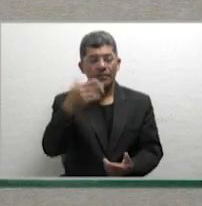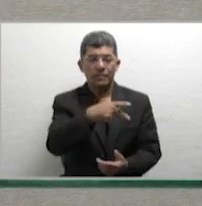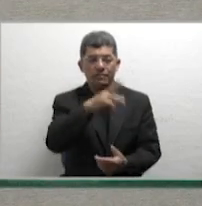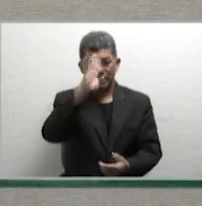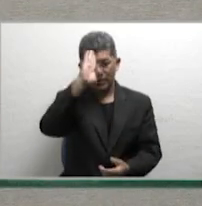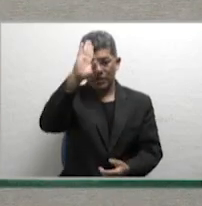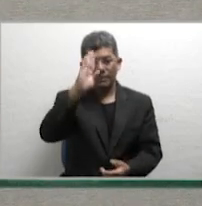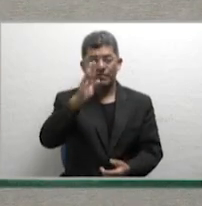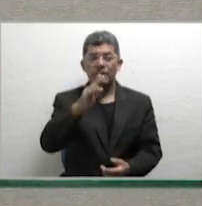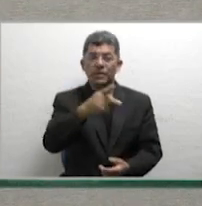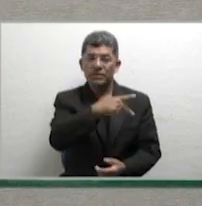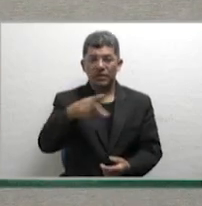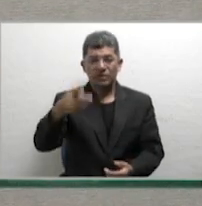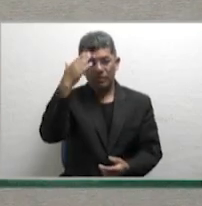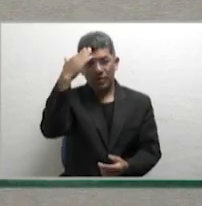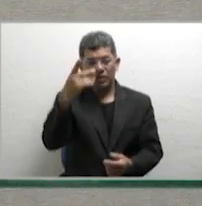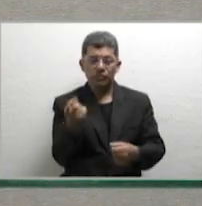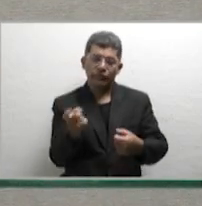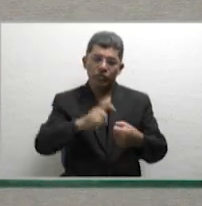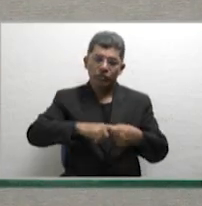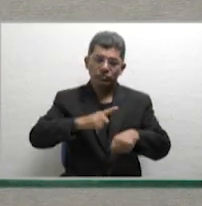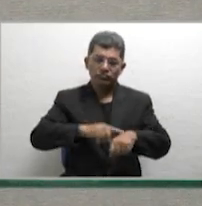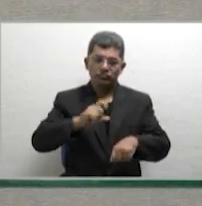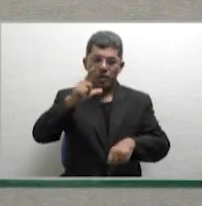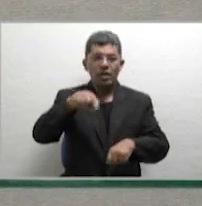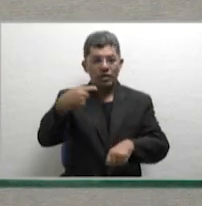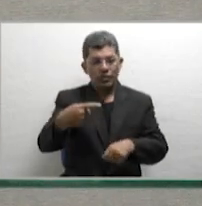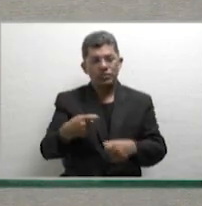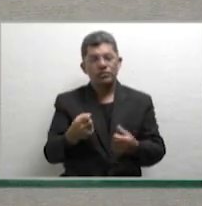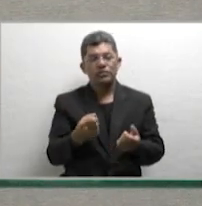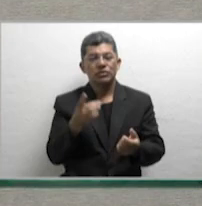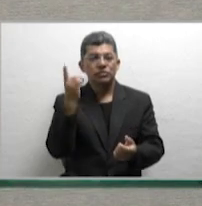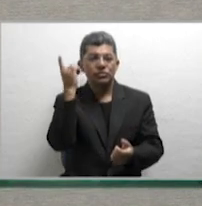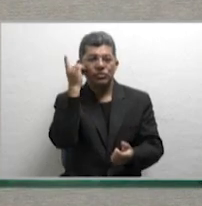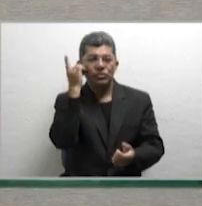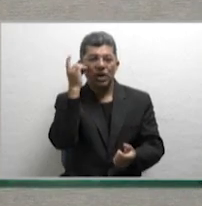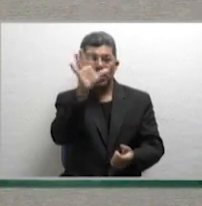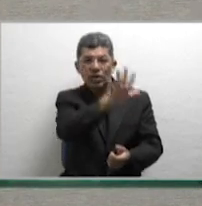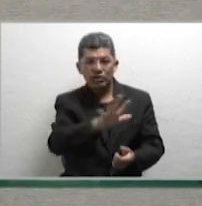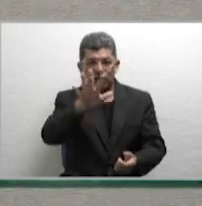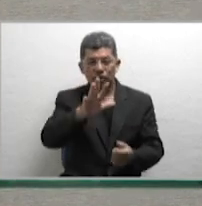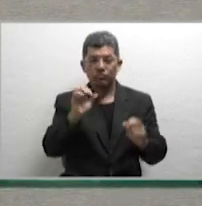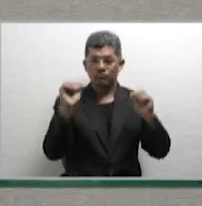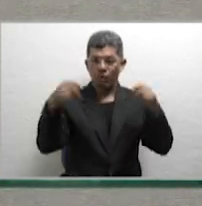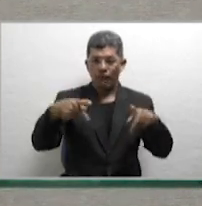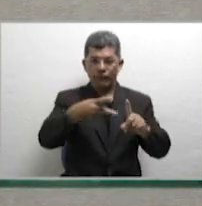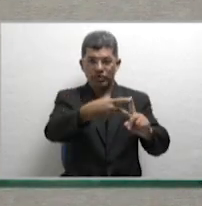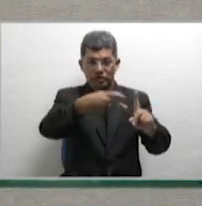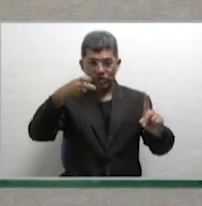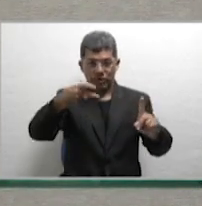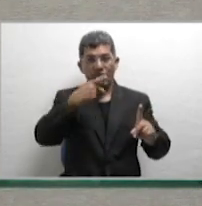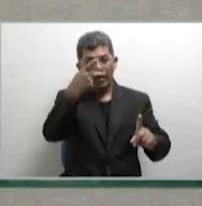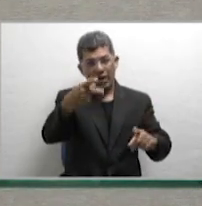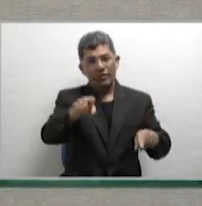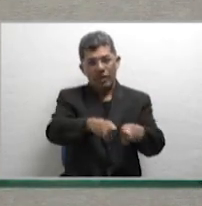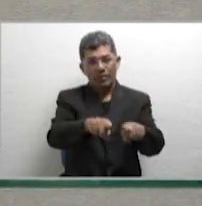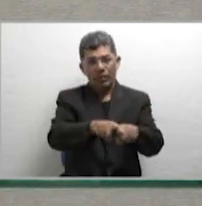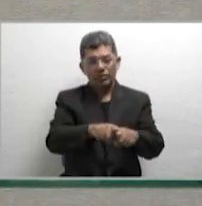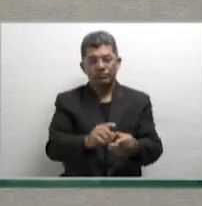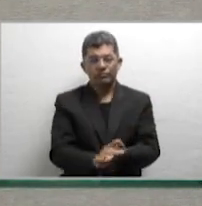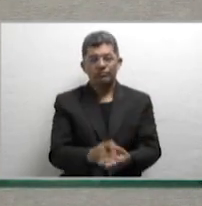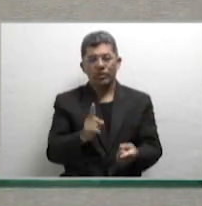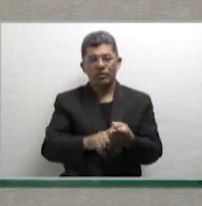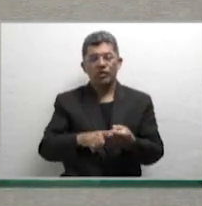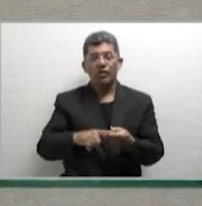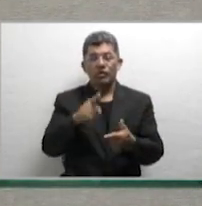Eu retorno no grande expediente para falar do Dia Nacional da Luta dos Povos Indígenas. Um assunto muito pertinente, inclusive, pela crise sanitária